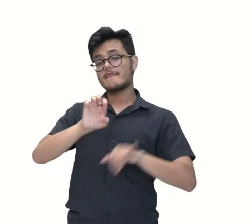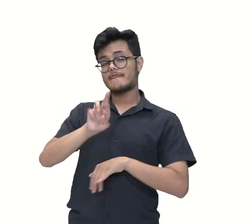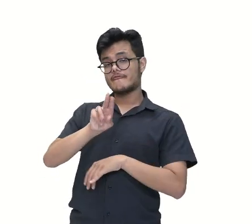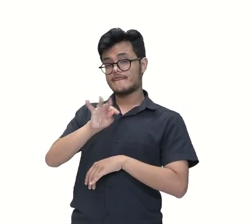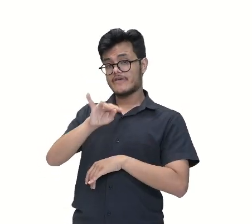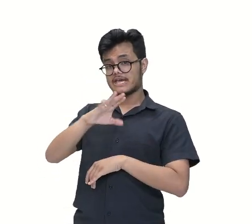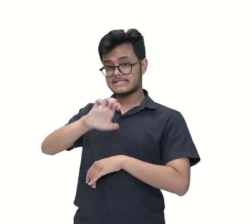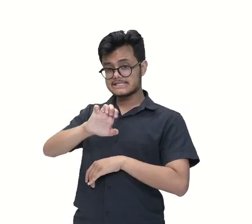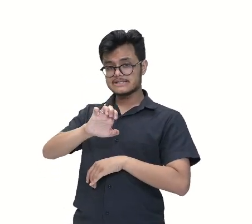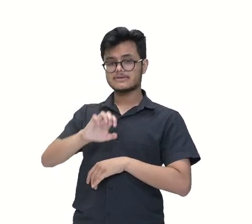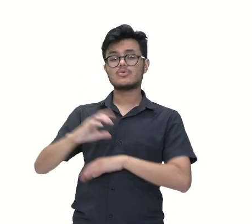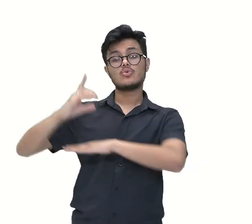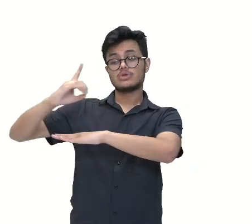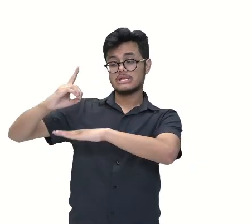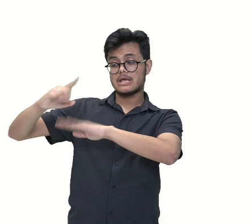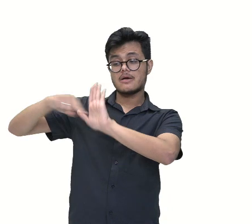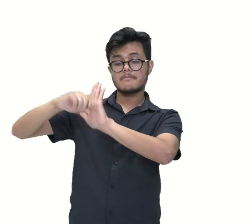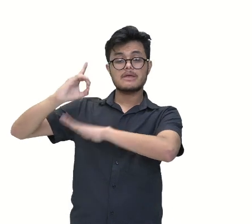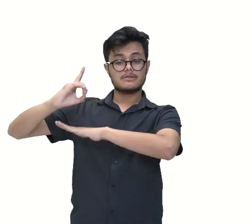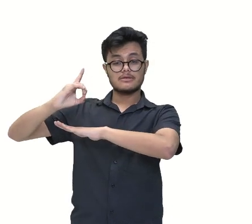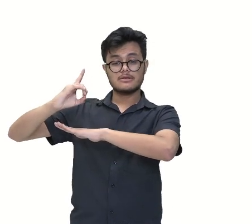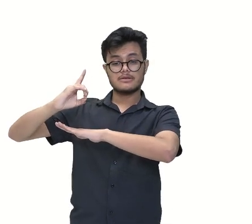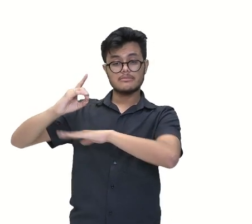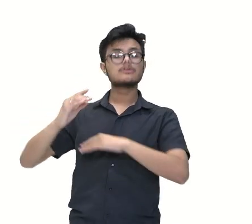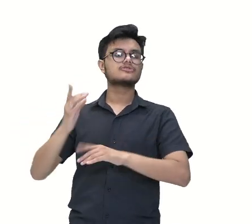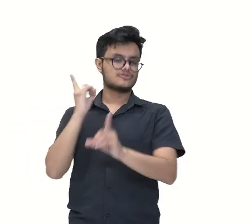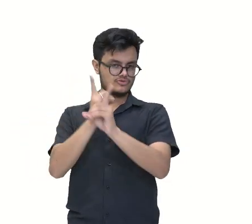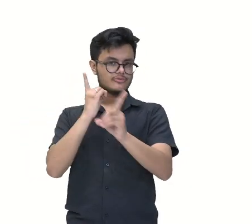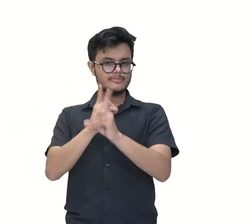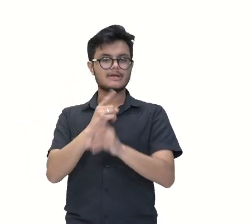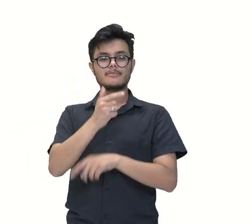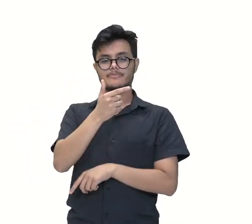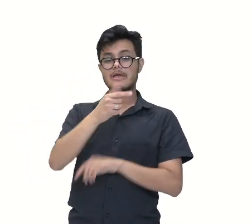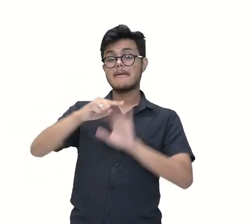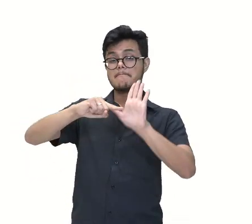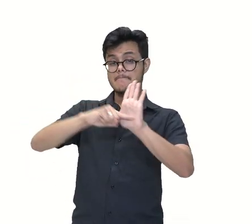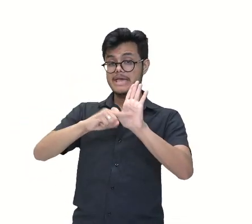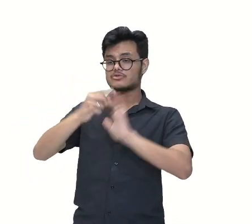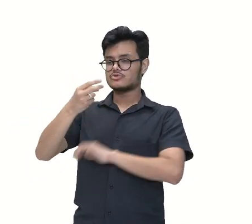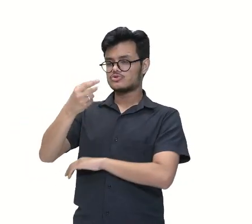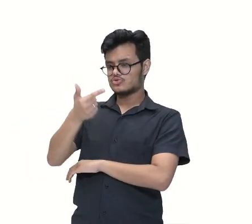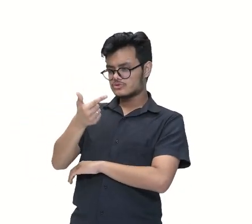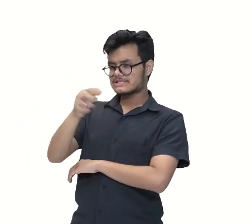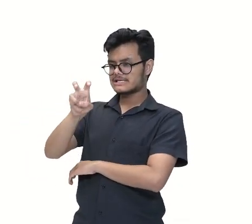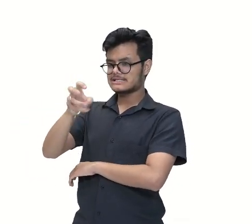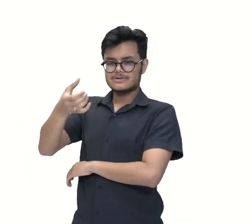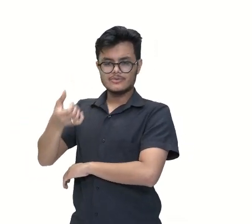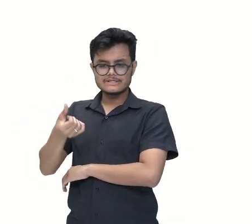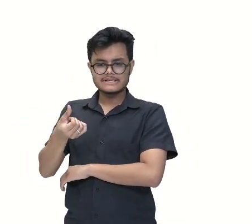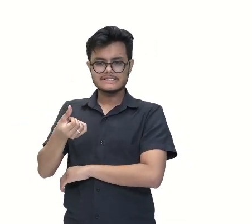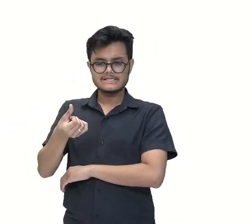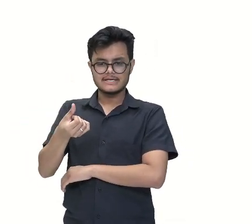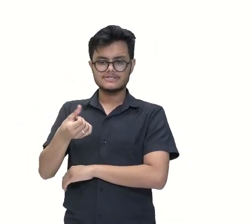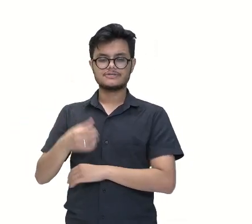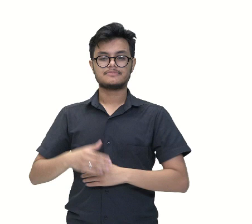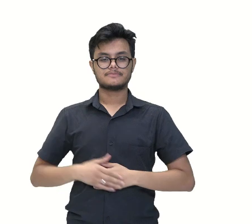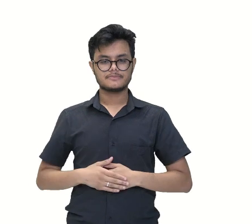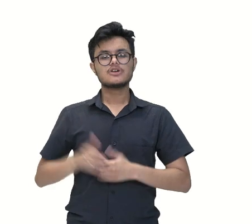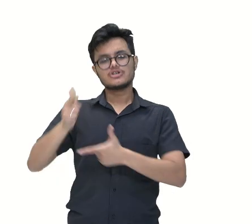menos delta, quanto vale o delta? 256. Então, menos 256, né?